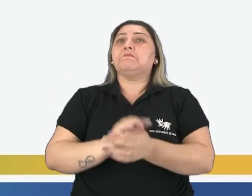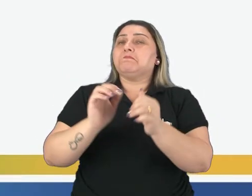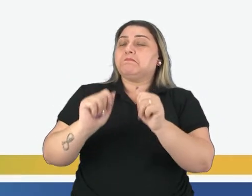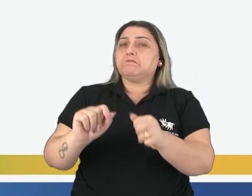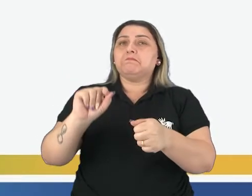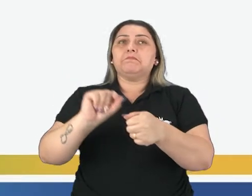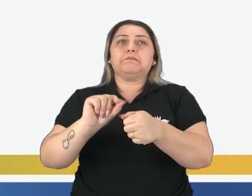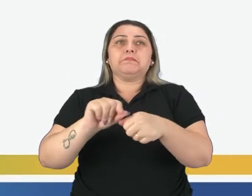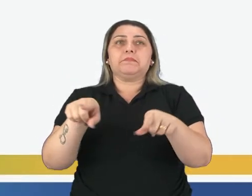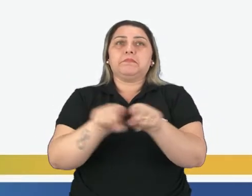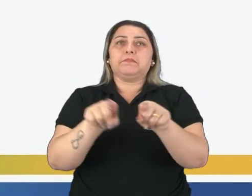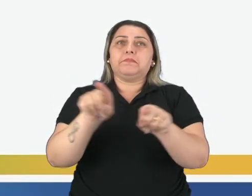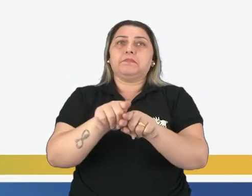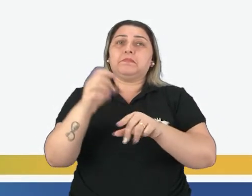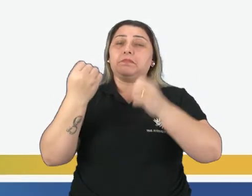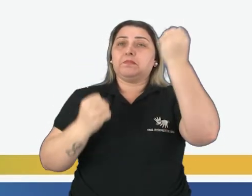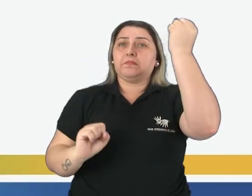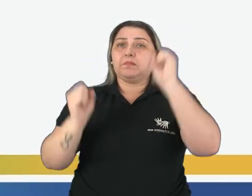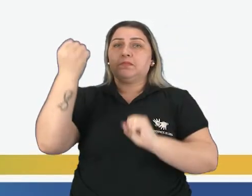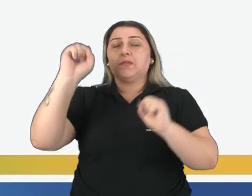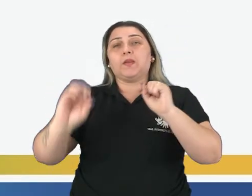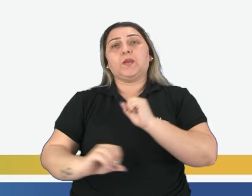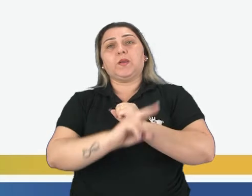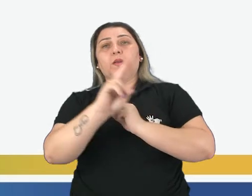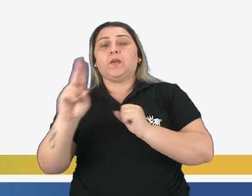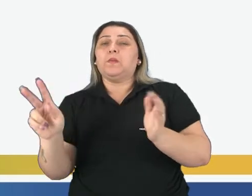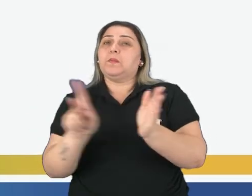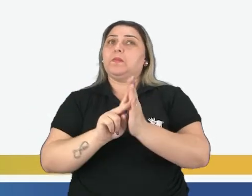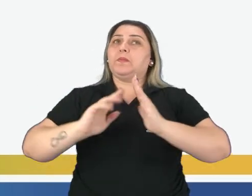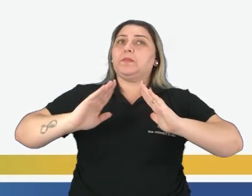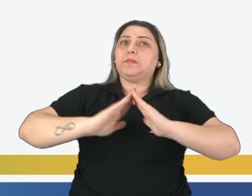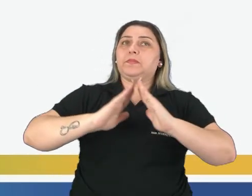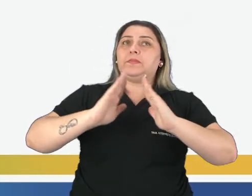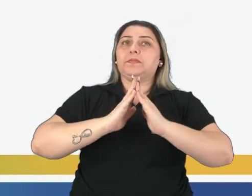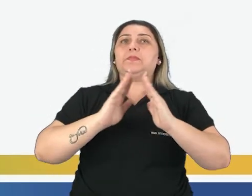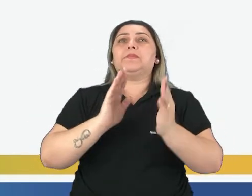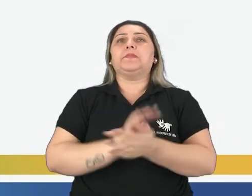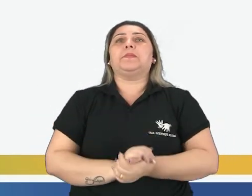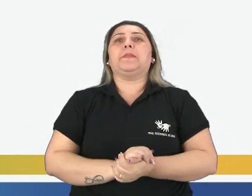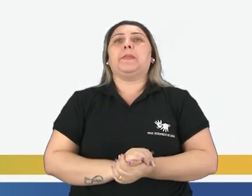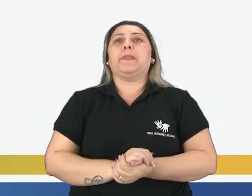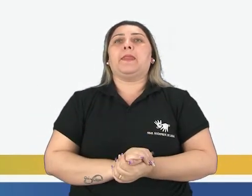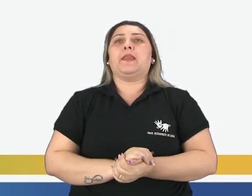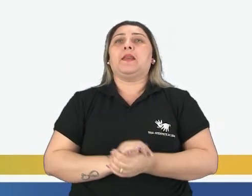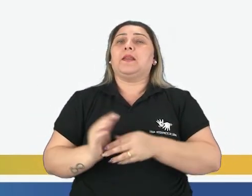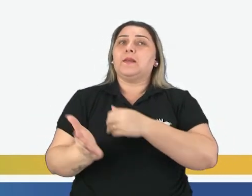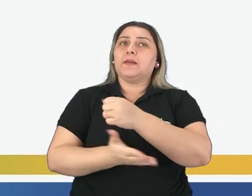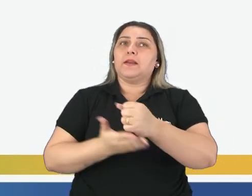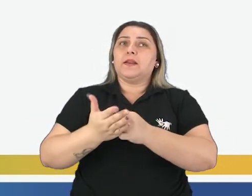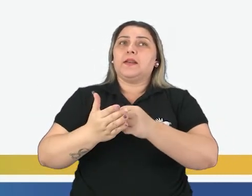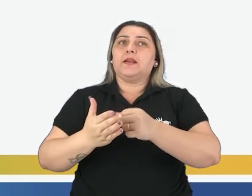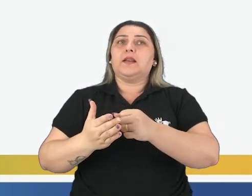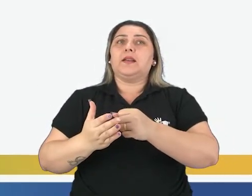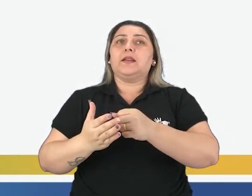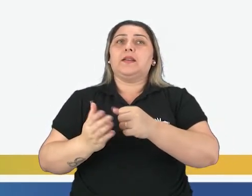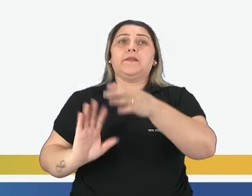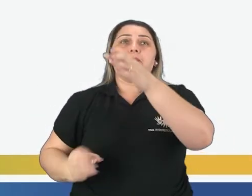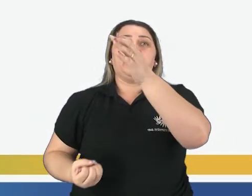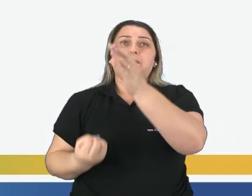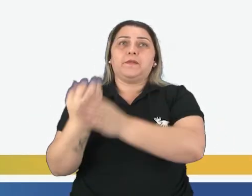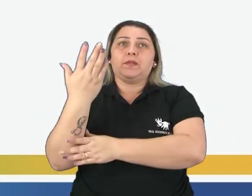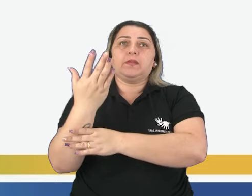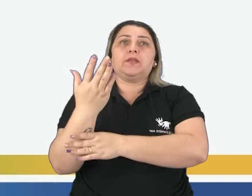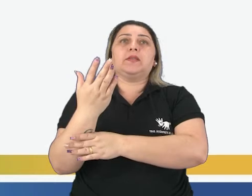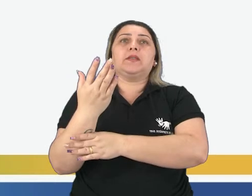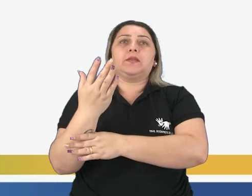Pode ser feito por processo industrial ou doméstico. por meio de processo que se